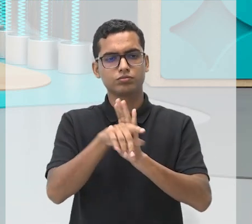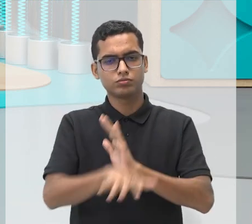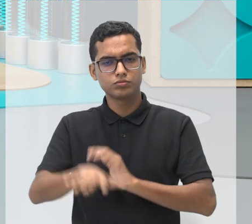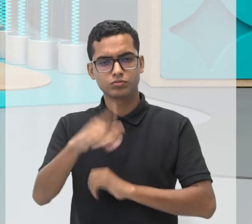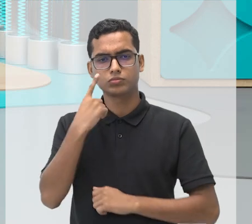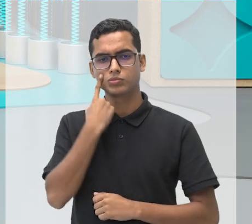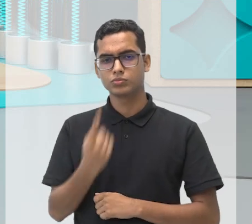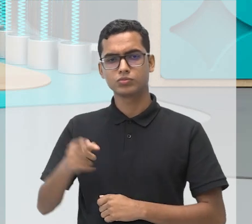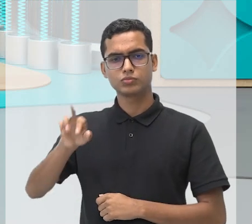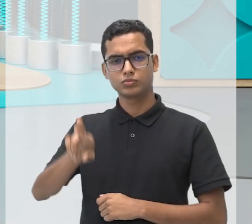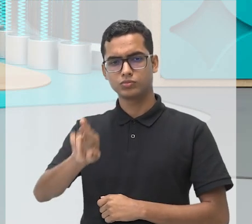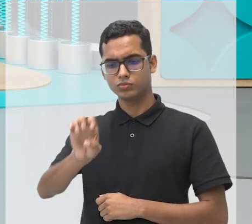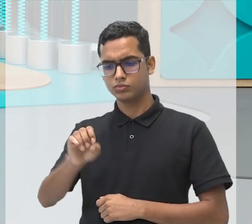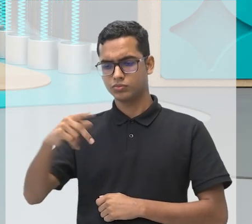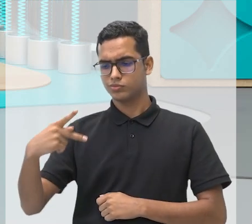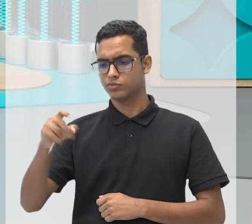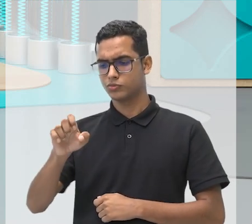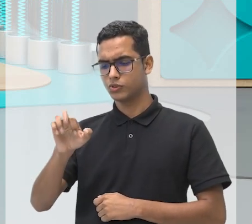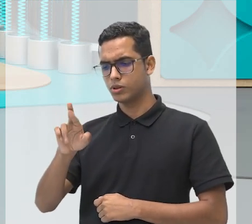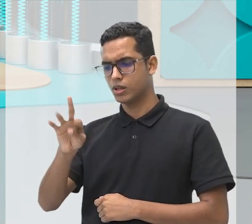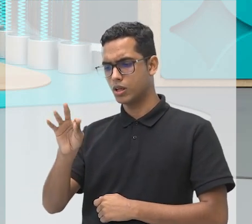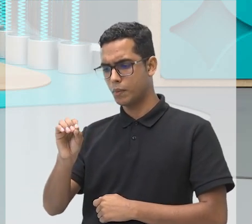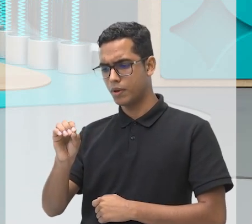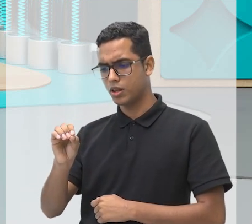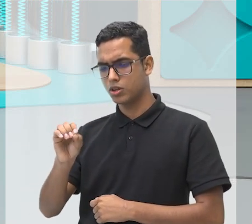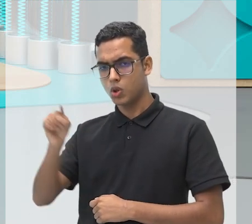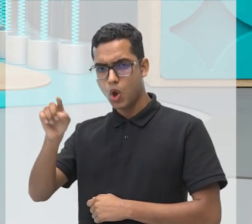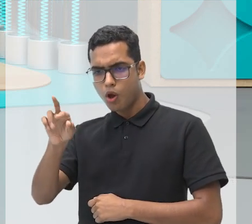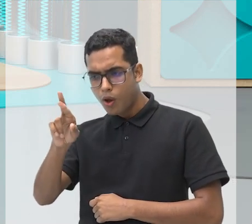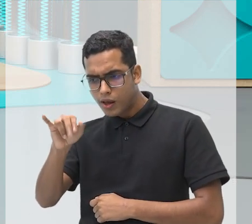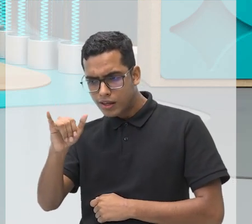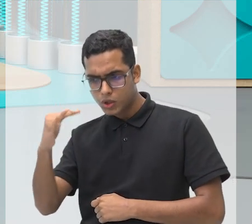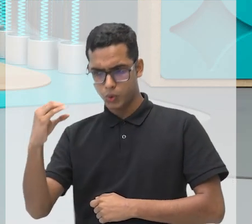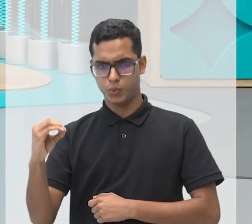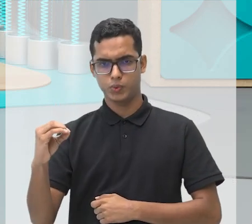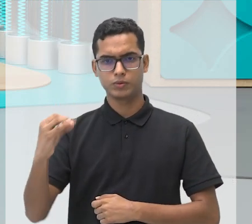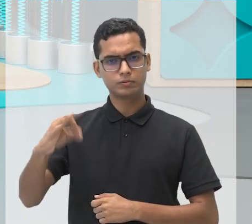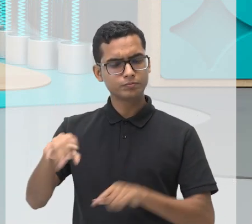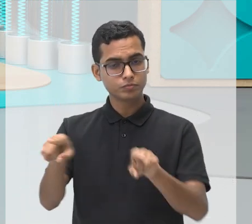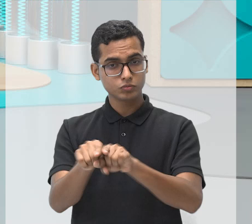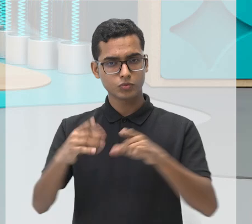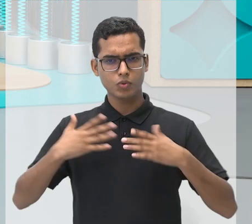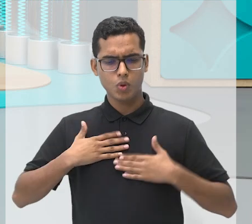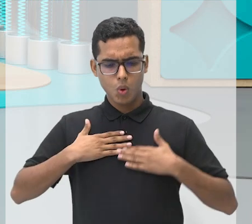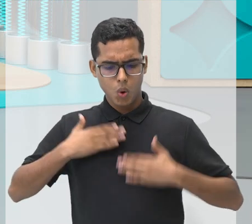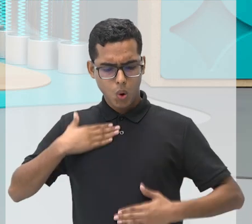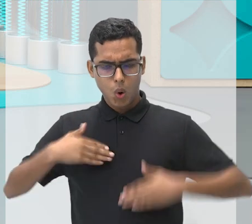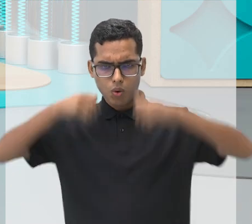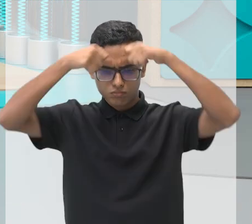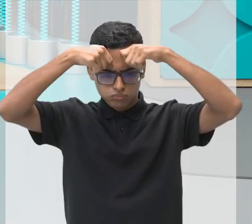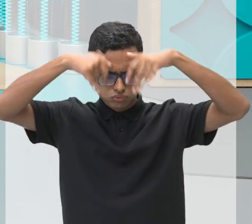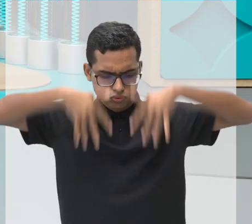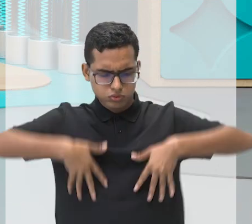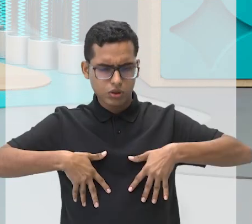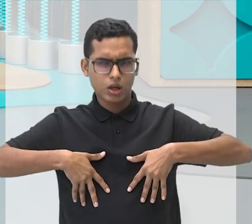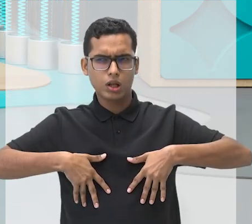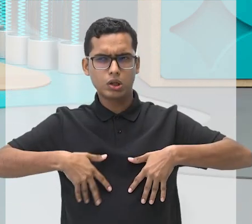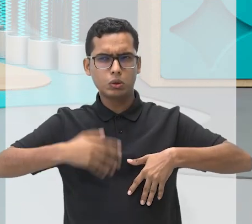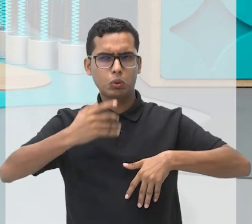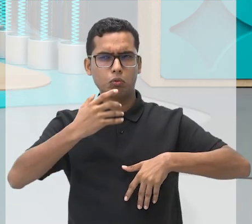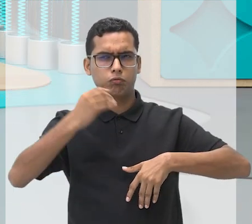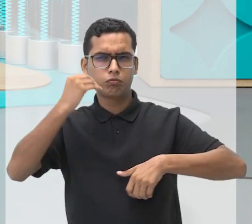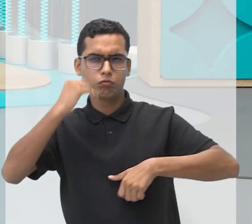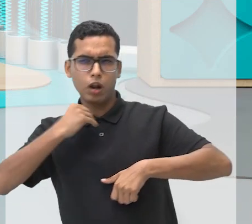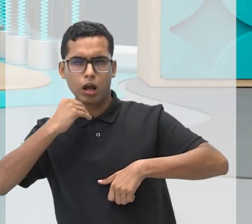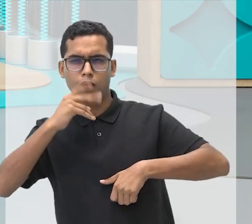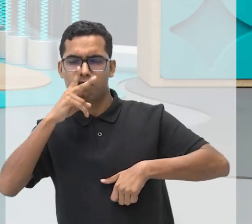não pensar, poxa, será que eu estou suando, meu corpo está suando, será que é porque eu estou com pouca força? Ou será